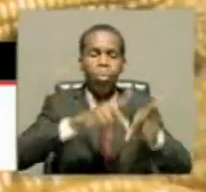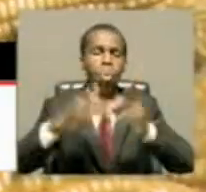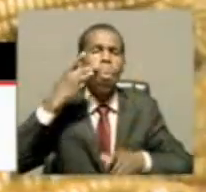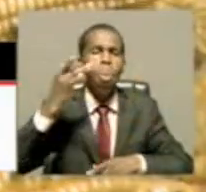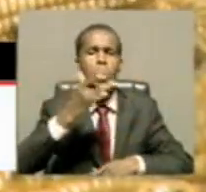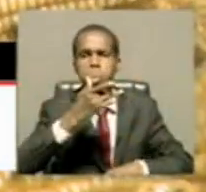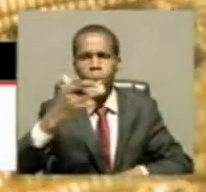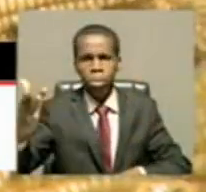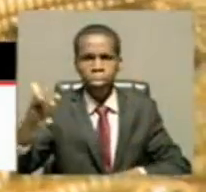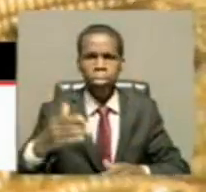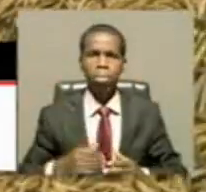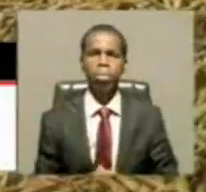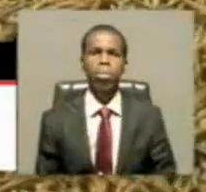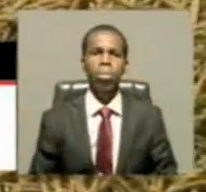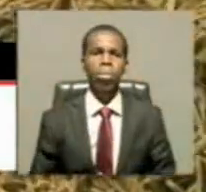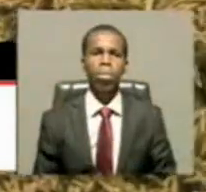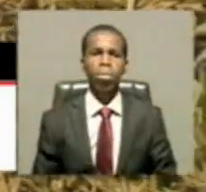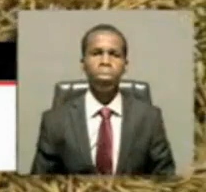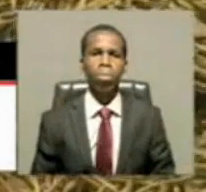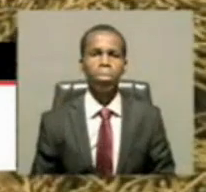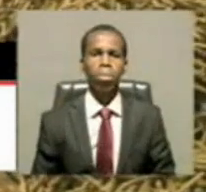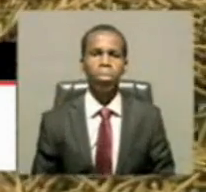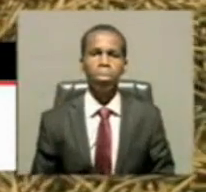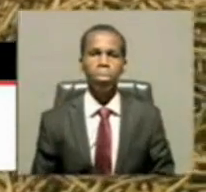conhecida como terra do grão branco.